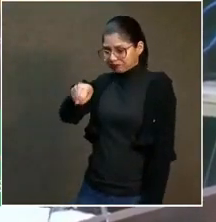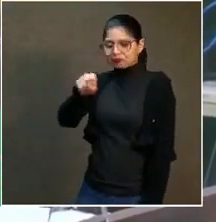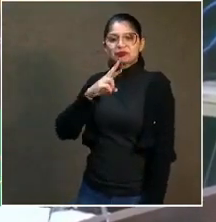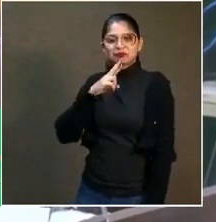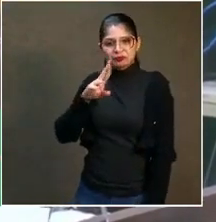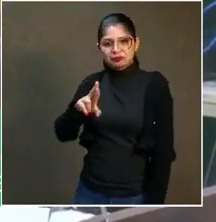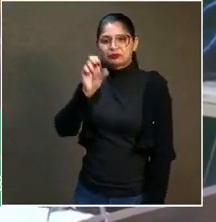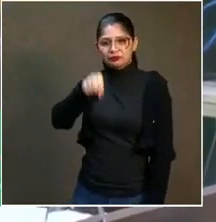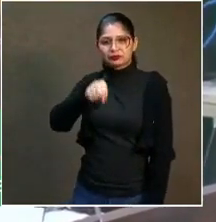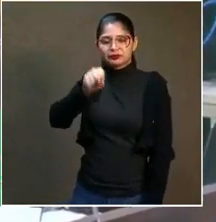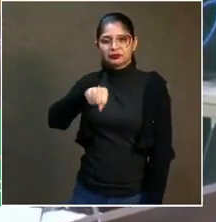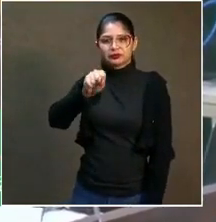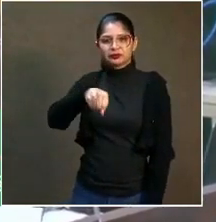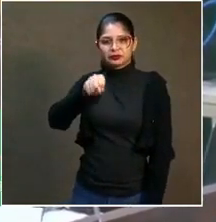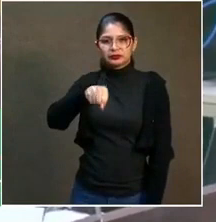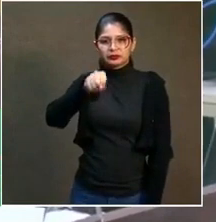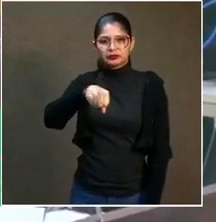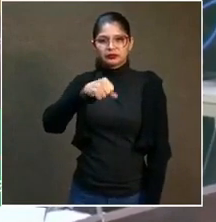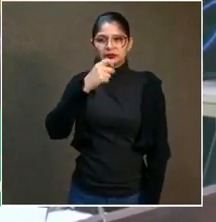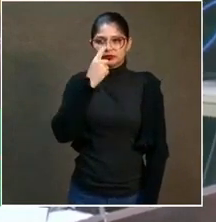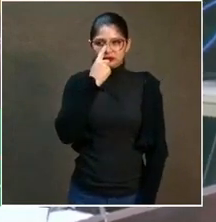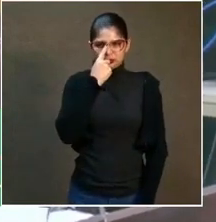foi.